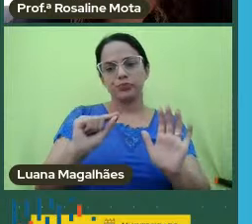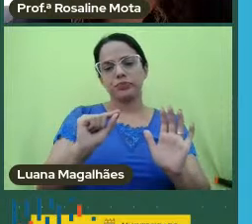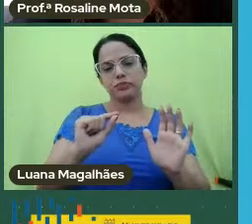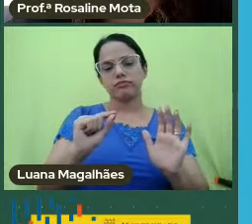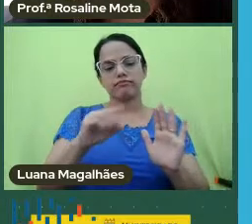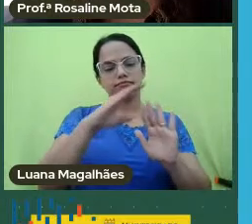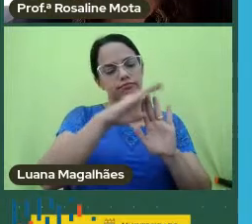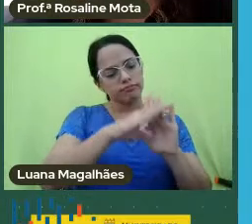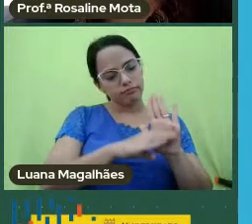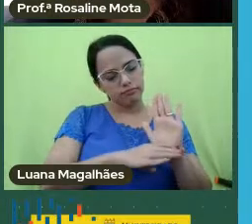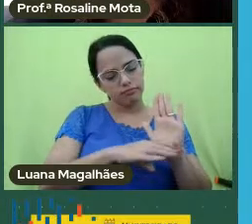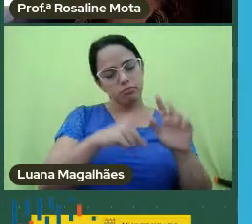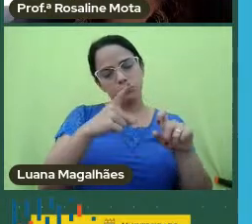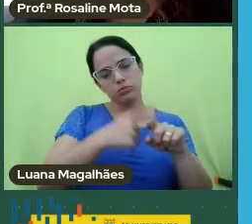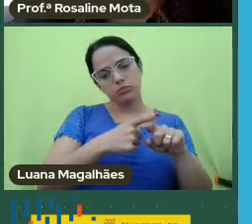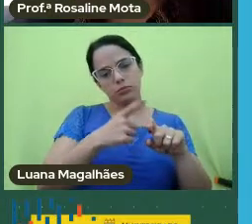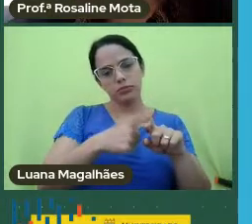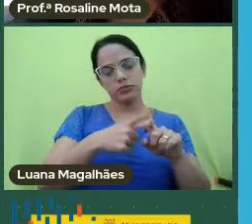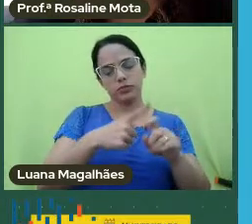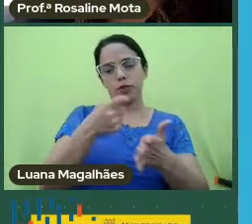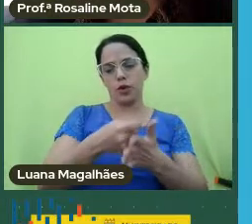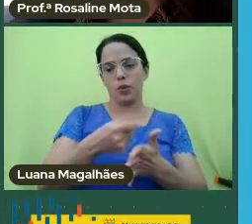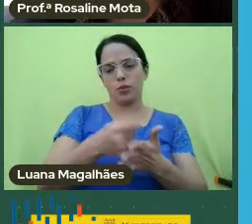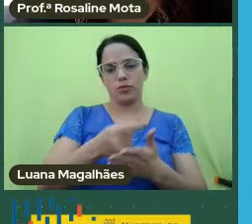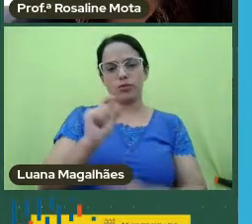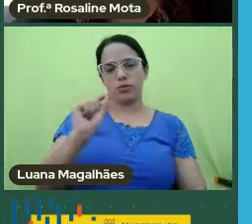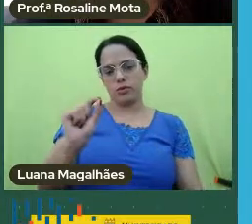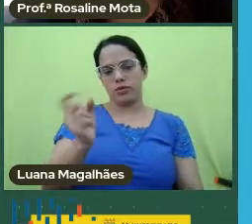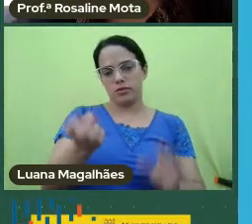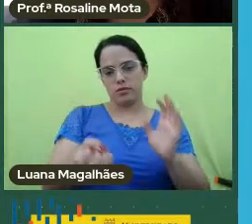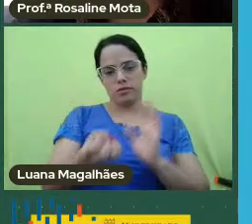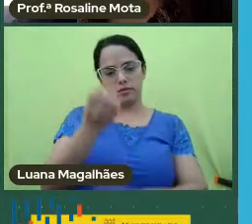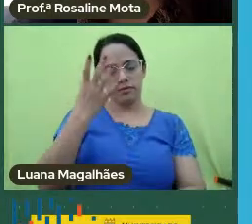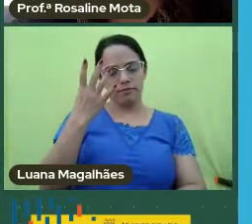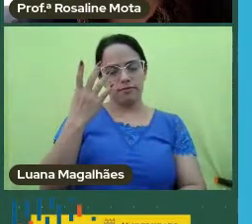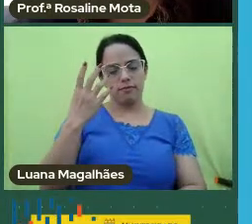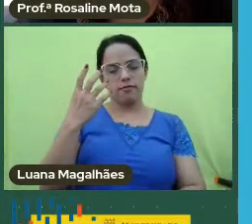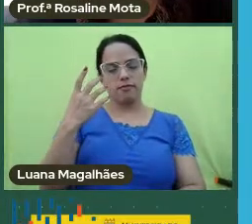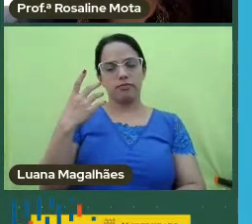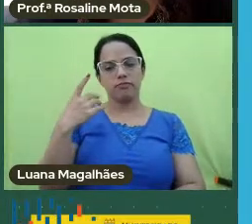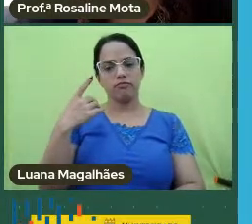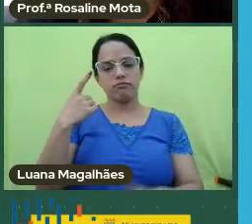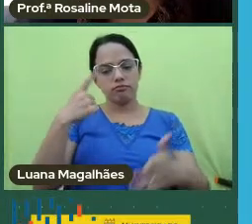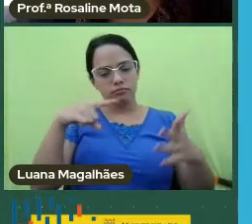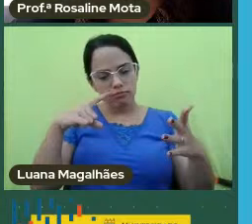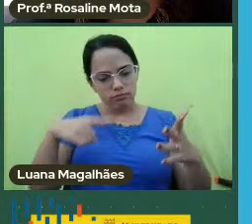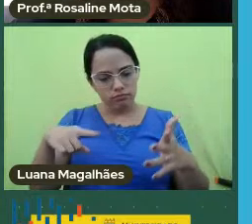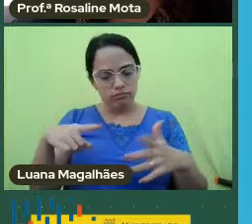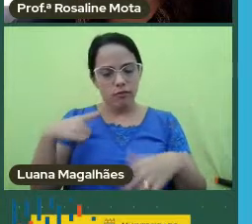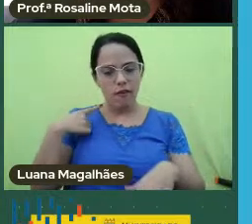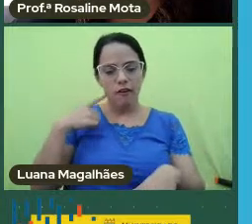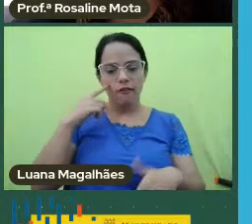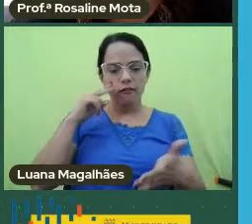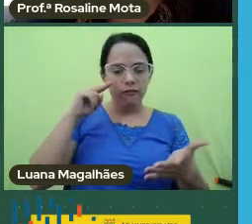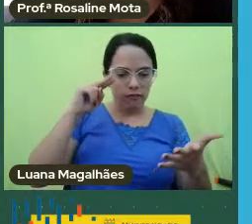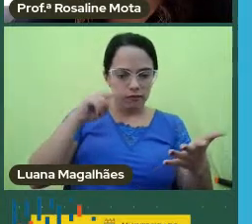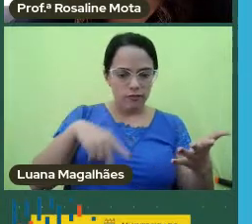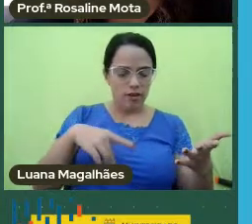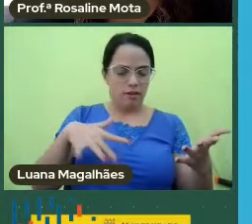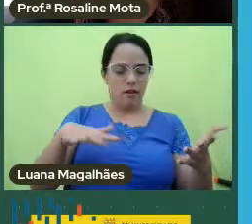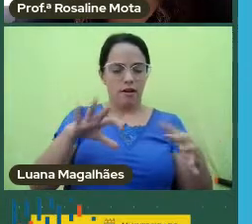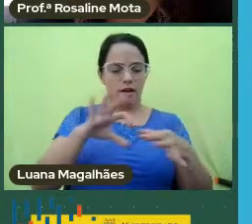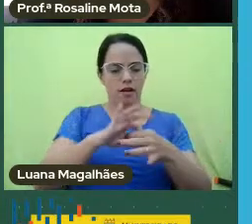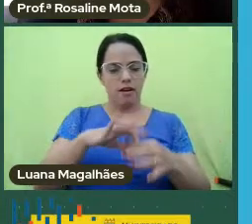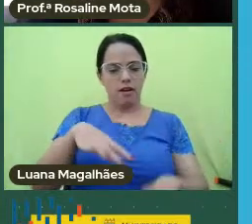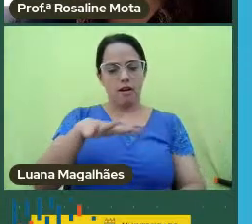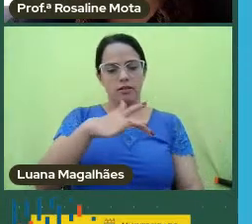e torna obrigatória a criação da comissão de revisão de prontuários nas instituições de saúde. Né? Então,